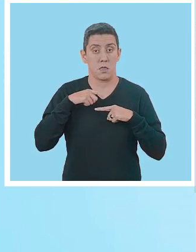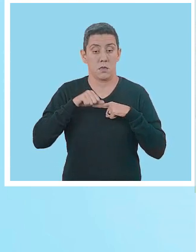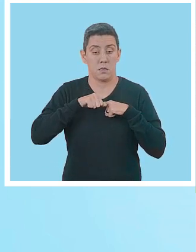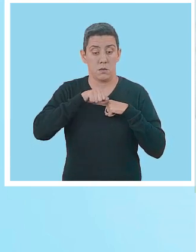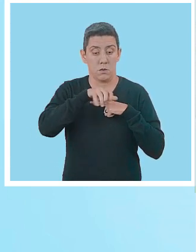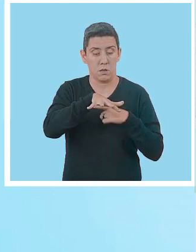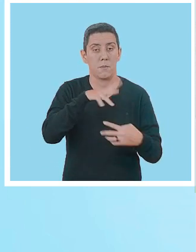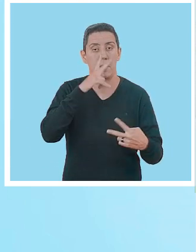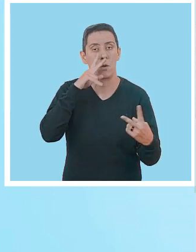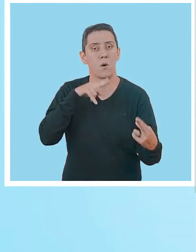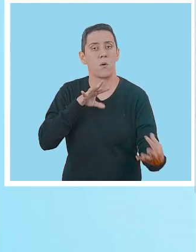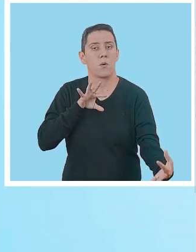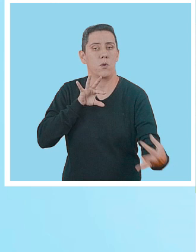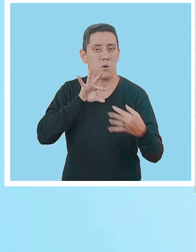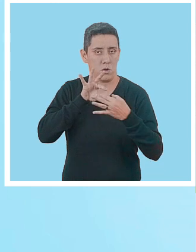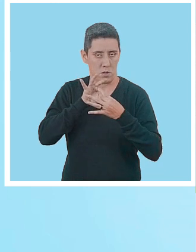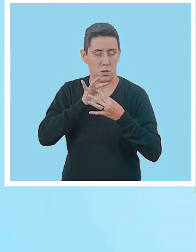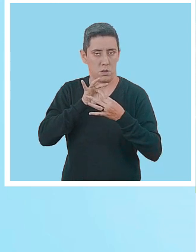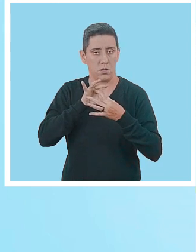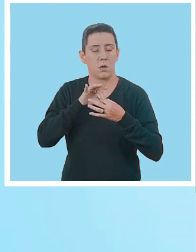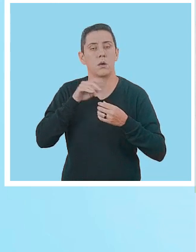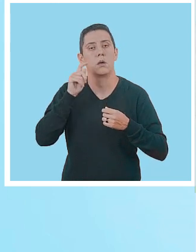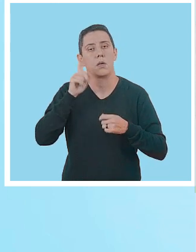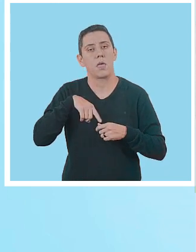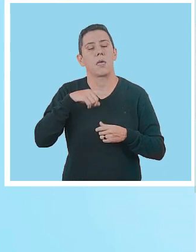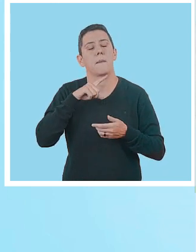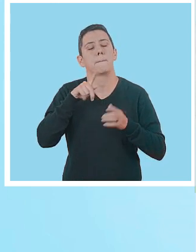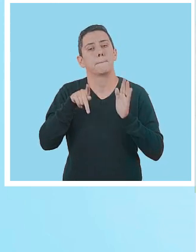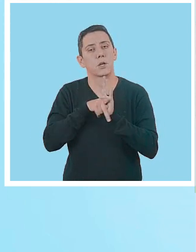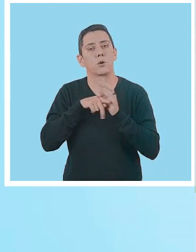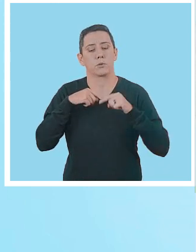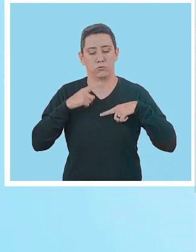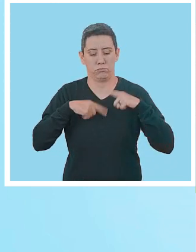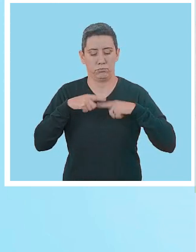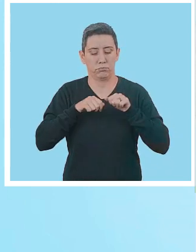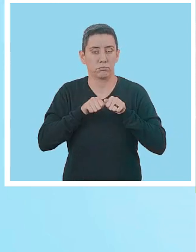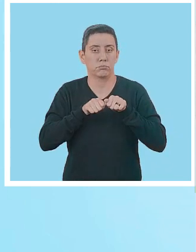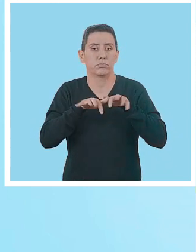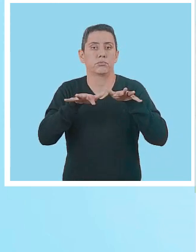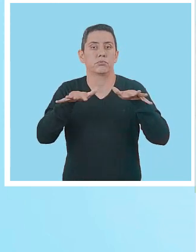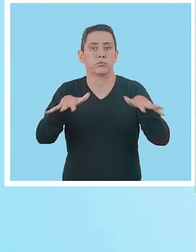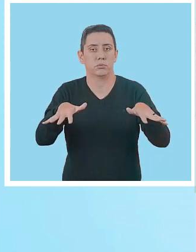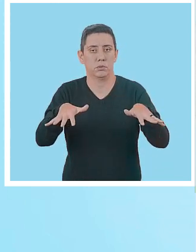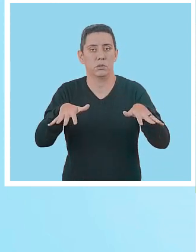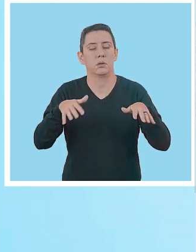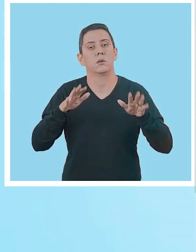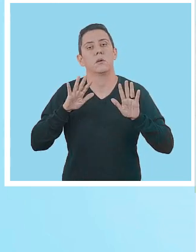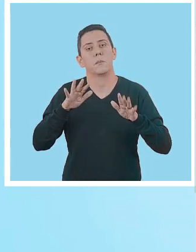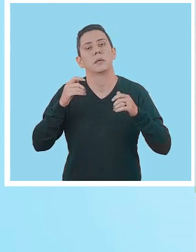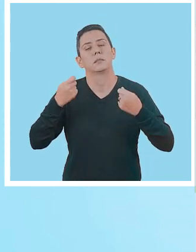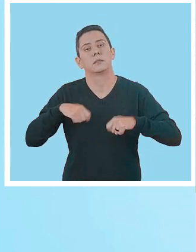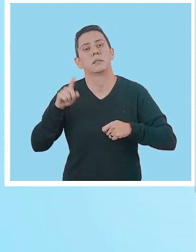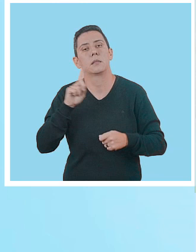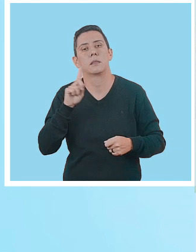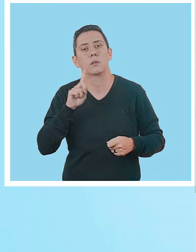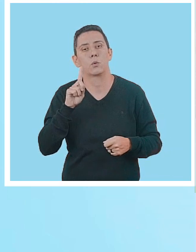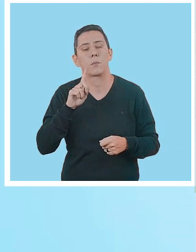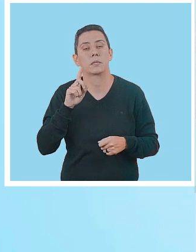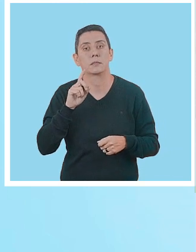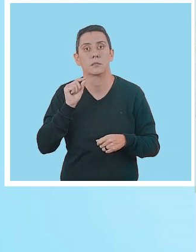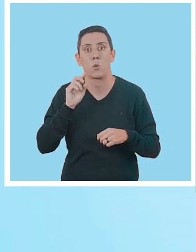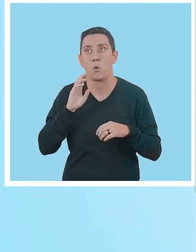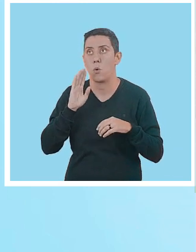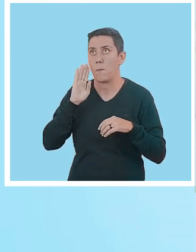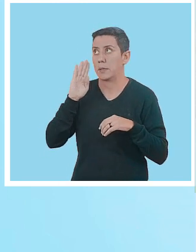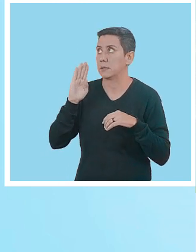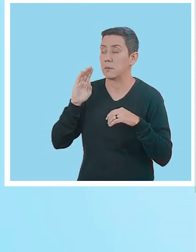se caracterizar como geração distribuída é desde que não esteja conectado na alta tensão né mas